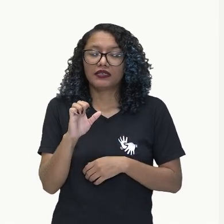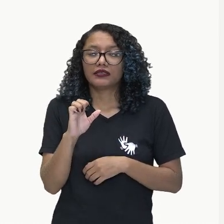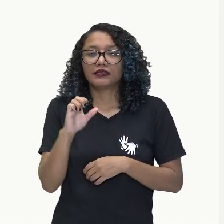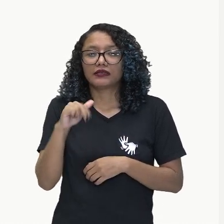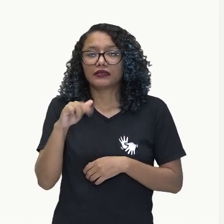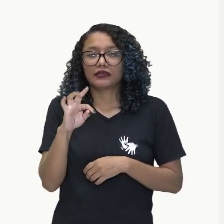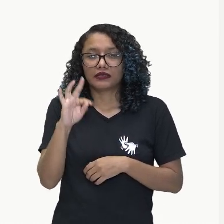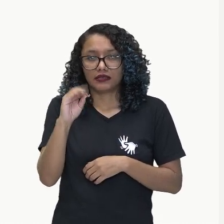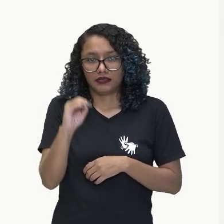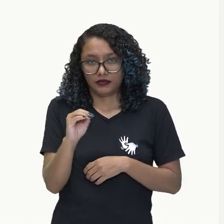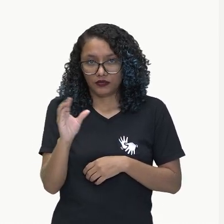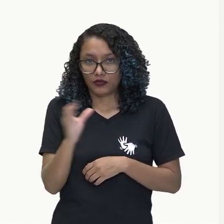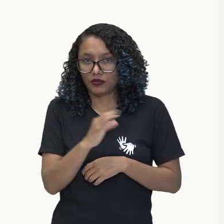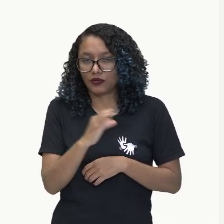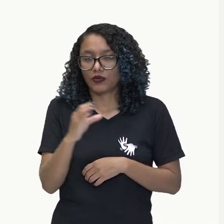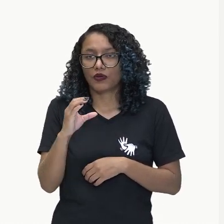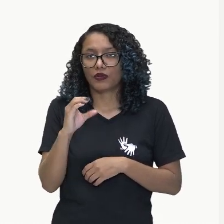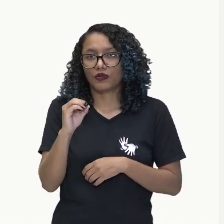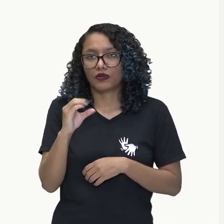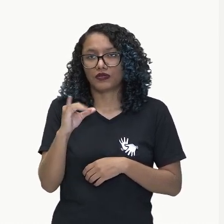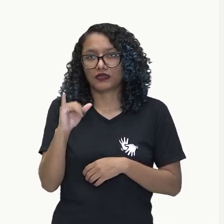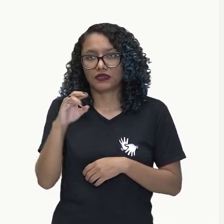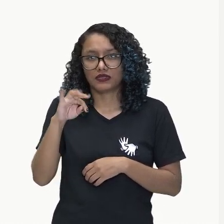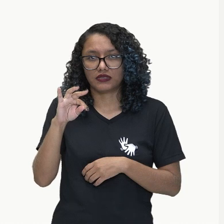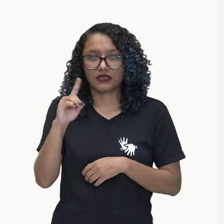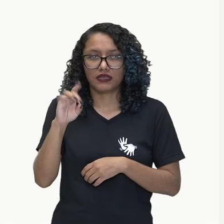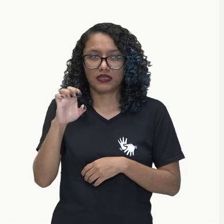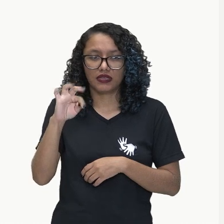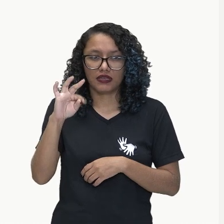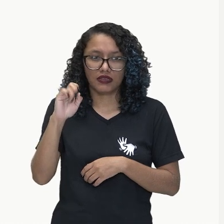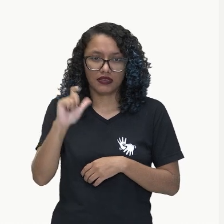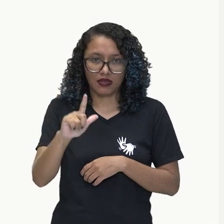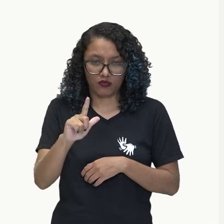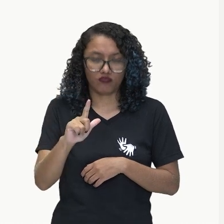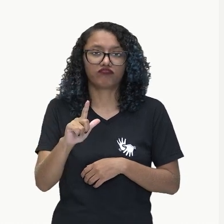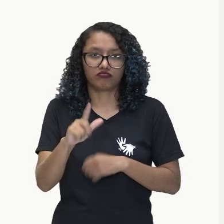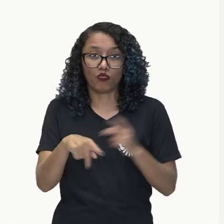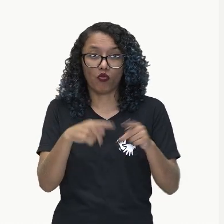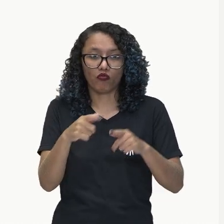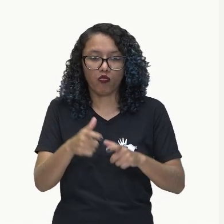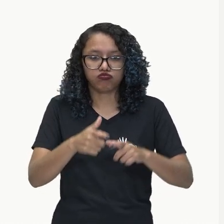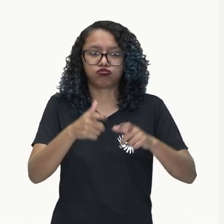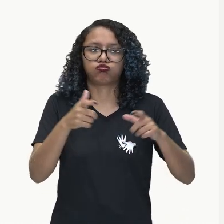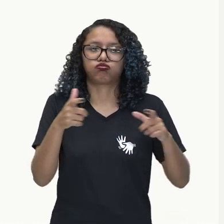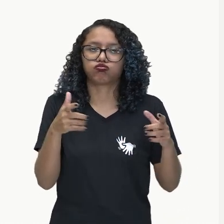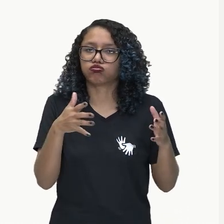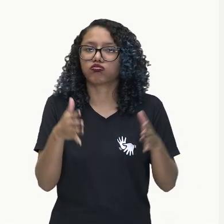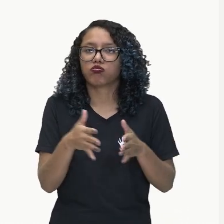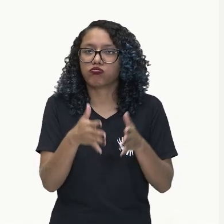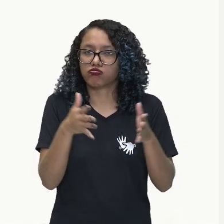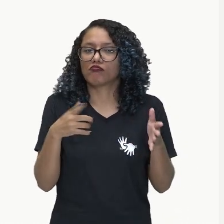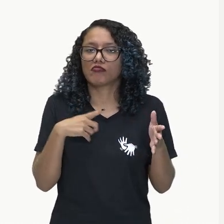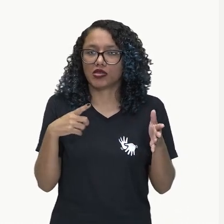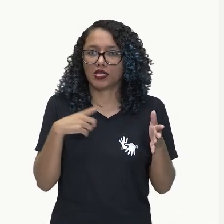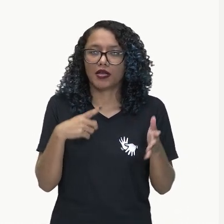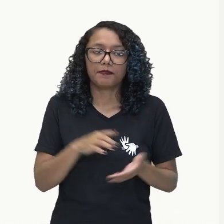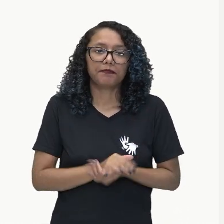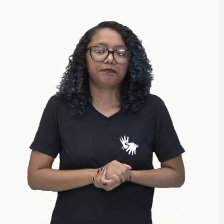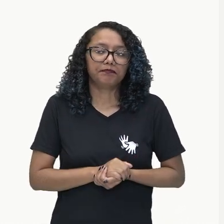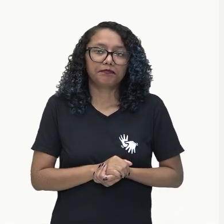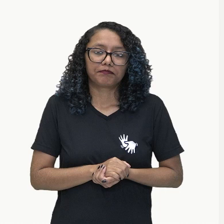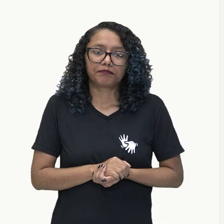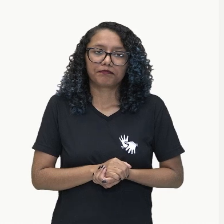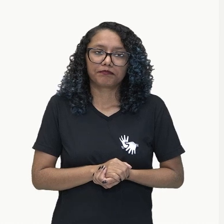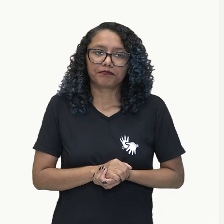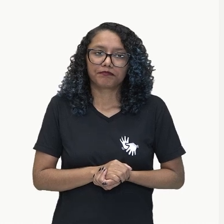região em que haverá a maior quantidade de habitantes. E lembrando a vocês, né? O que vai ser